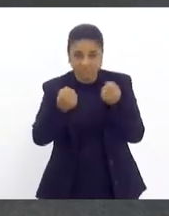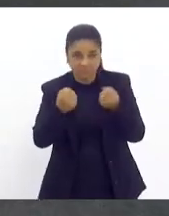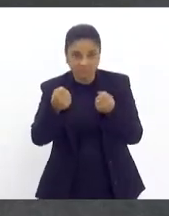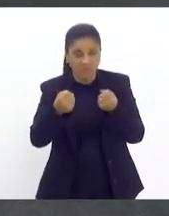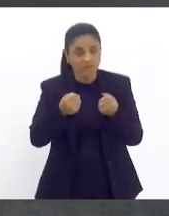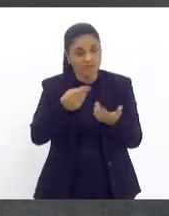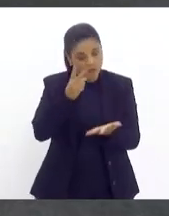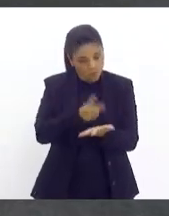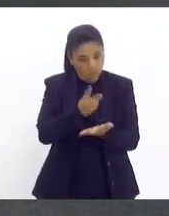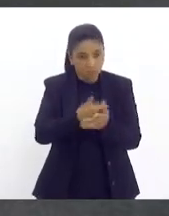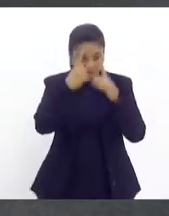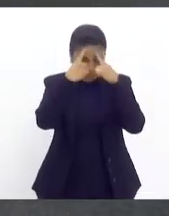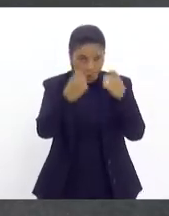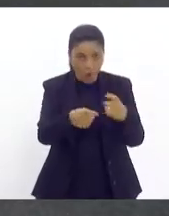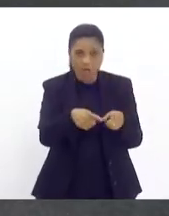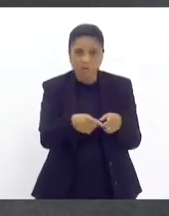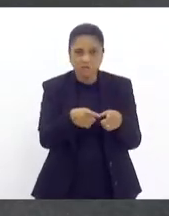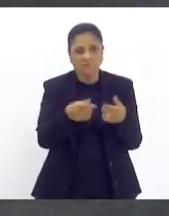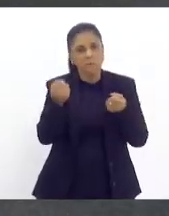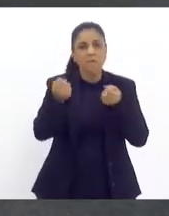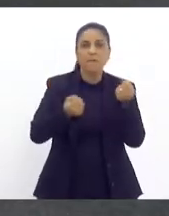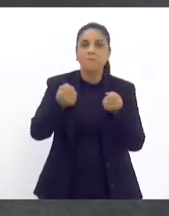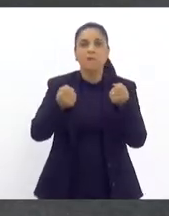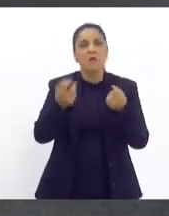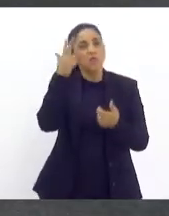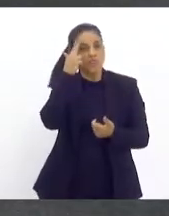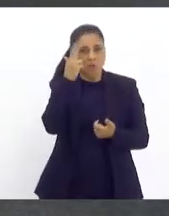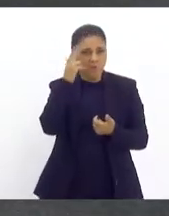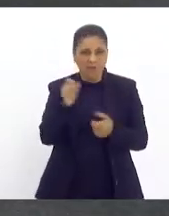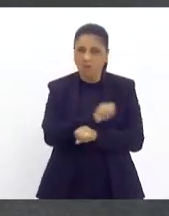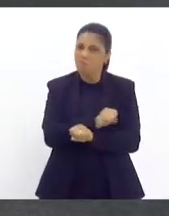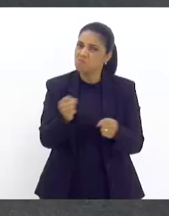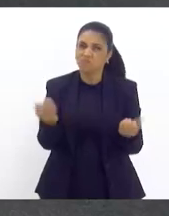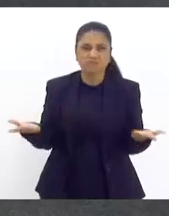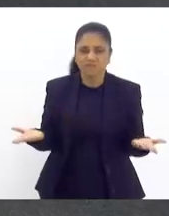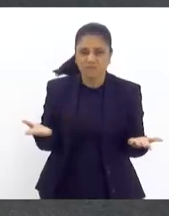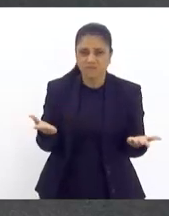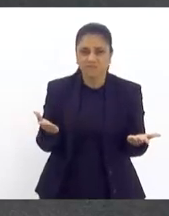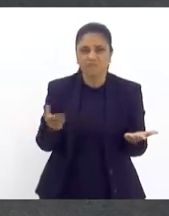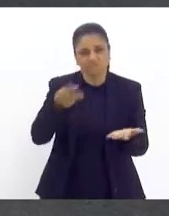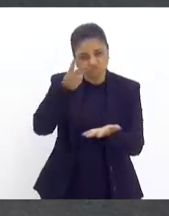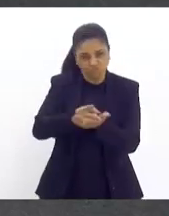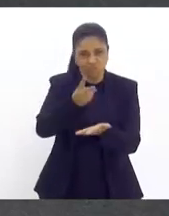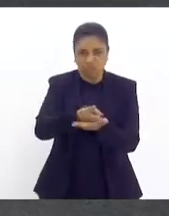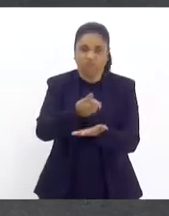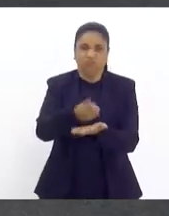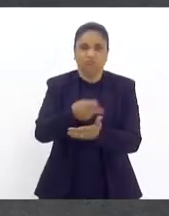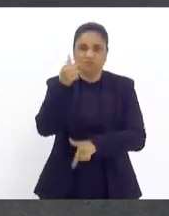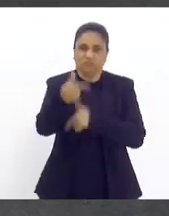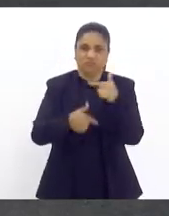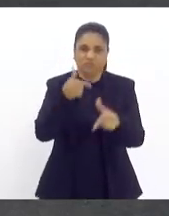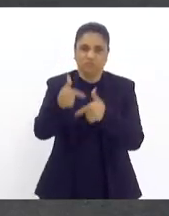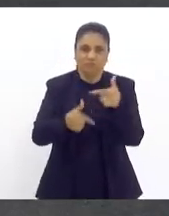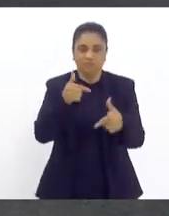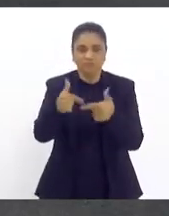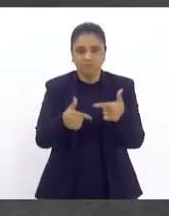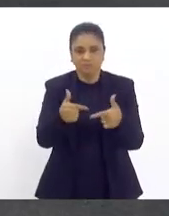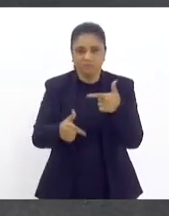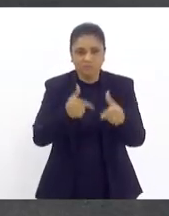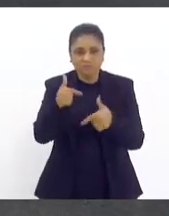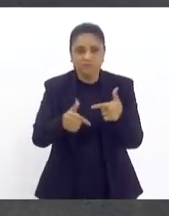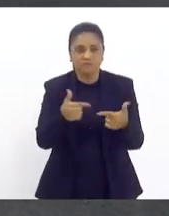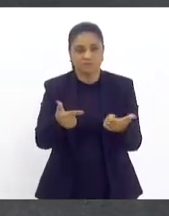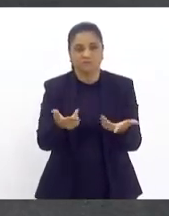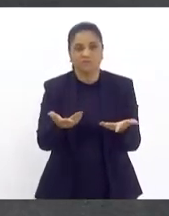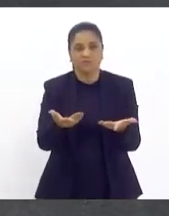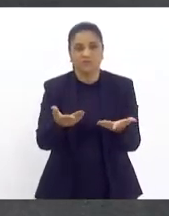continue à disposição e podendo praticar essa atividade é essa atividade é comercial Ou